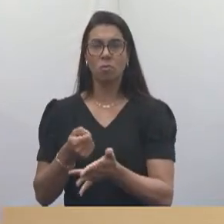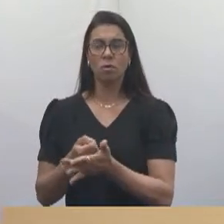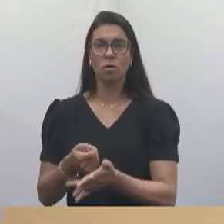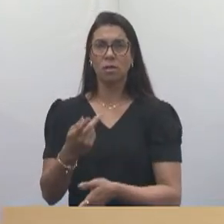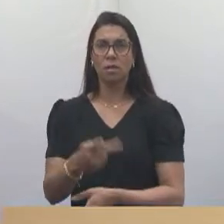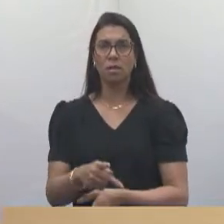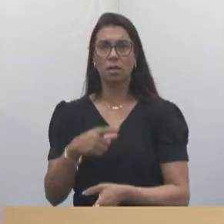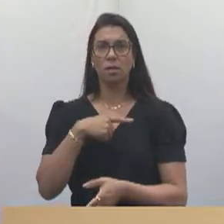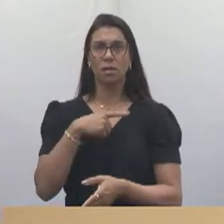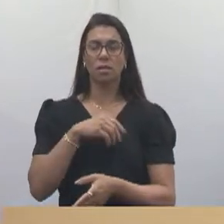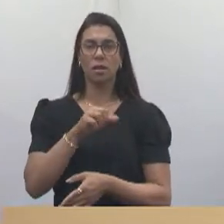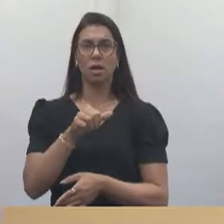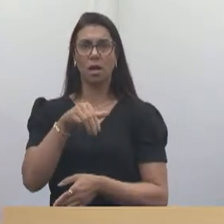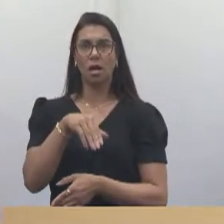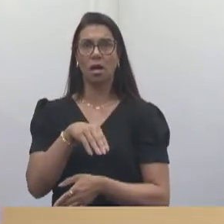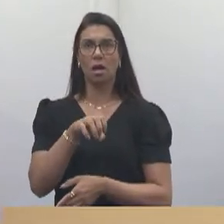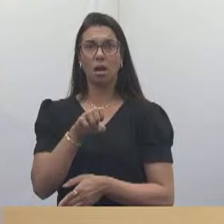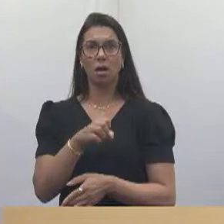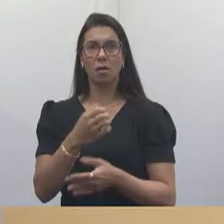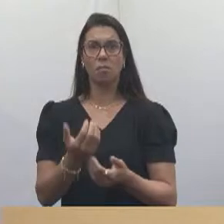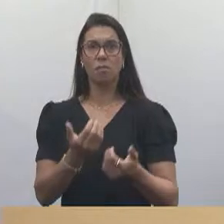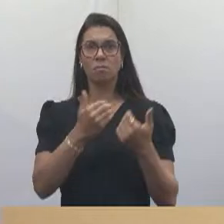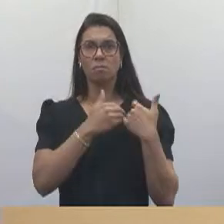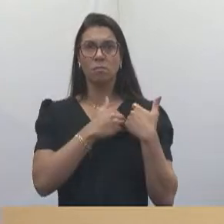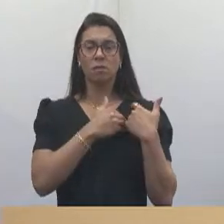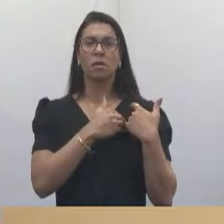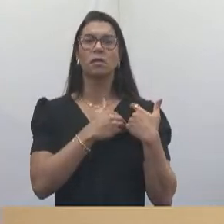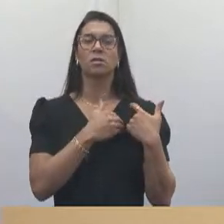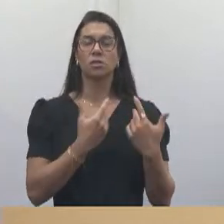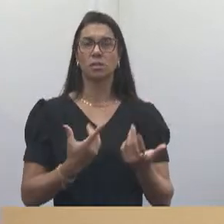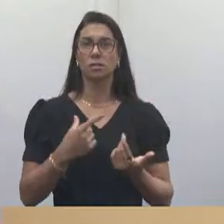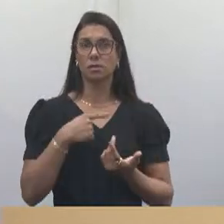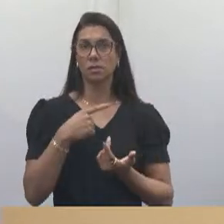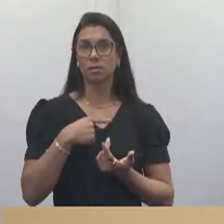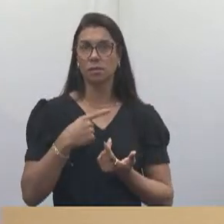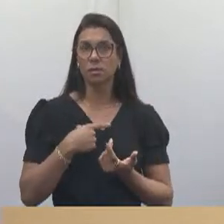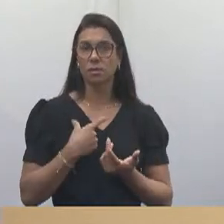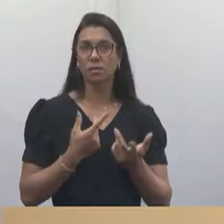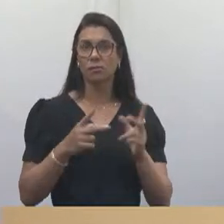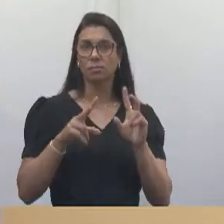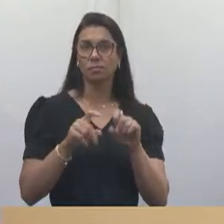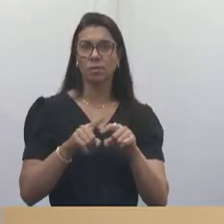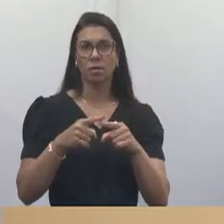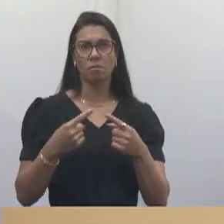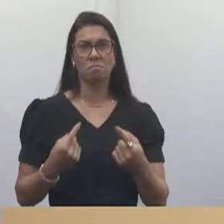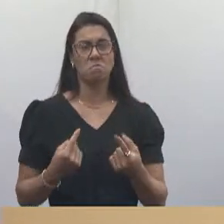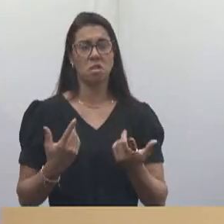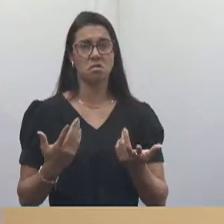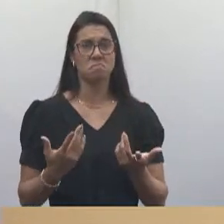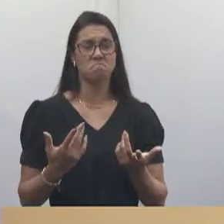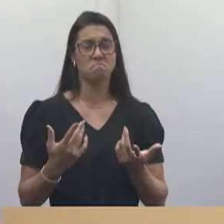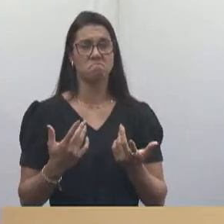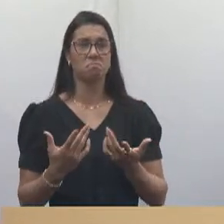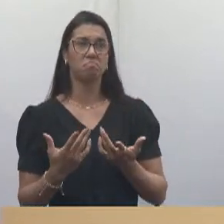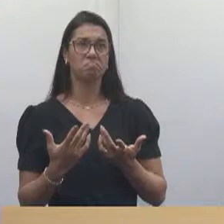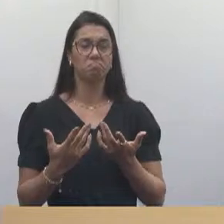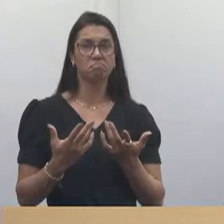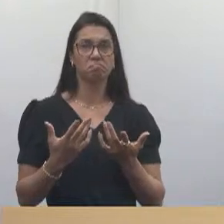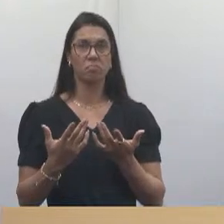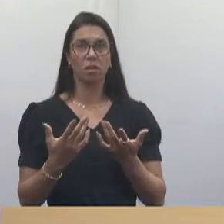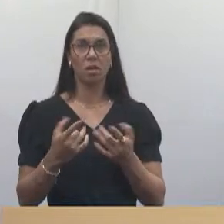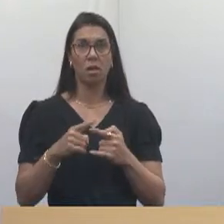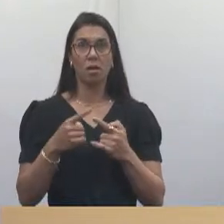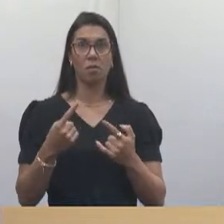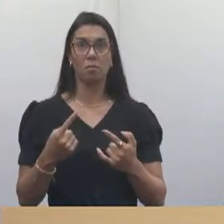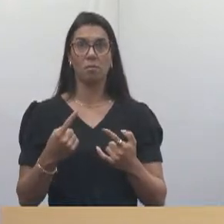que assuma o SIM Jacareí, eu acho aí meio que um contrassenso.